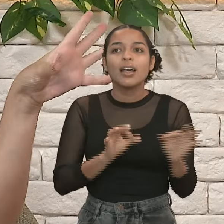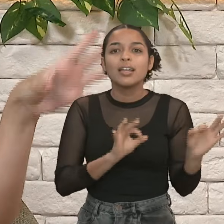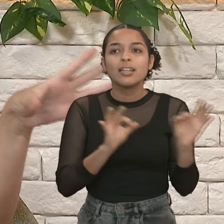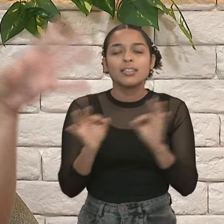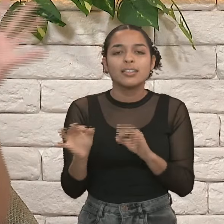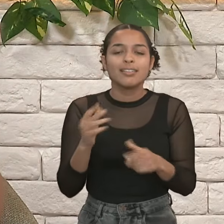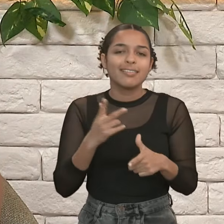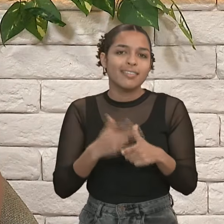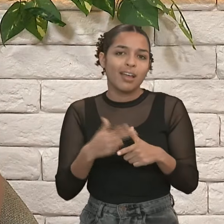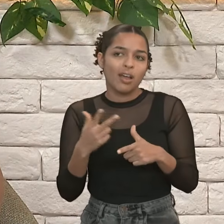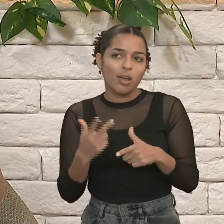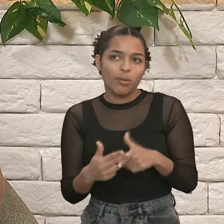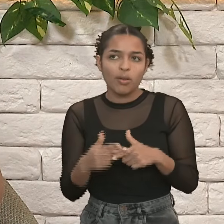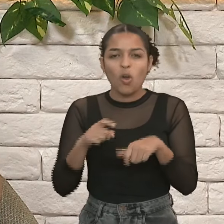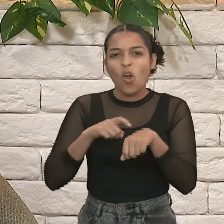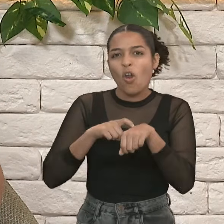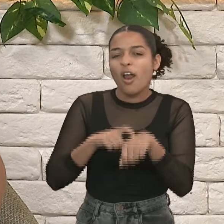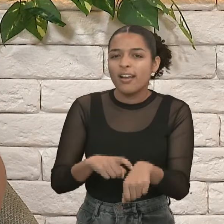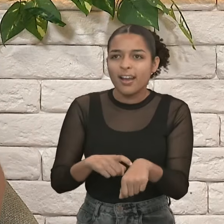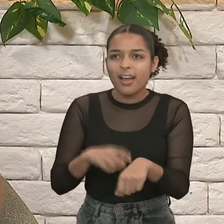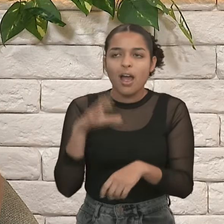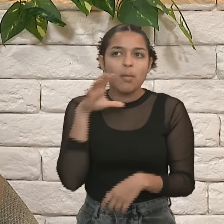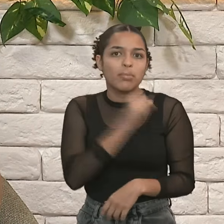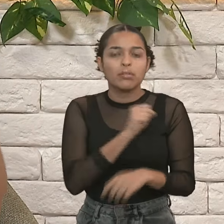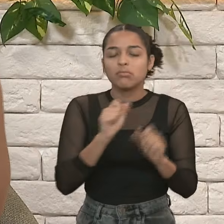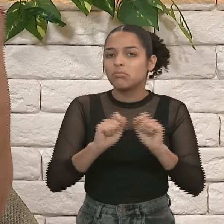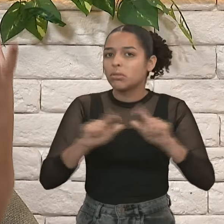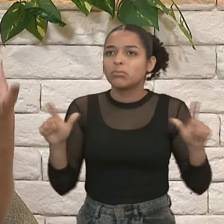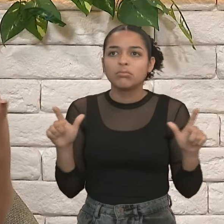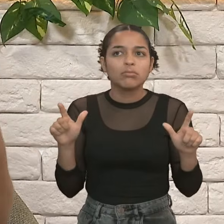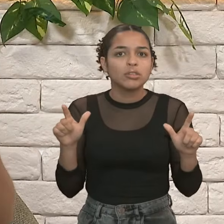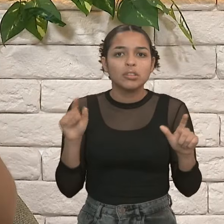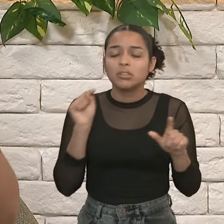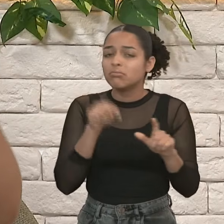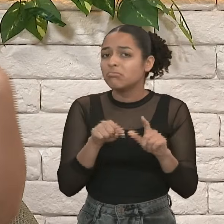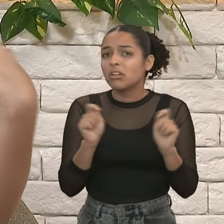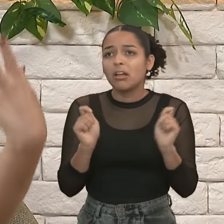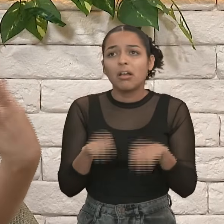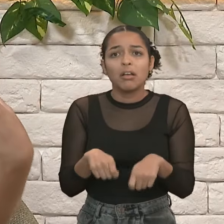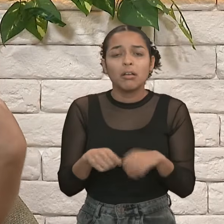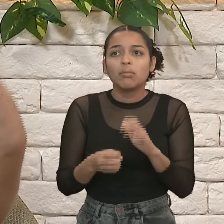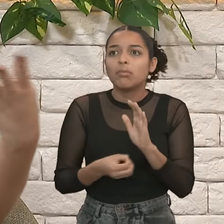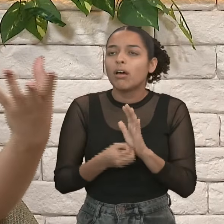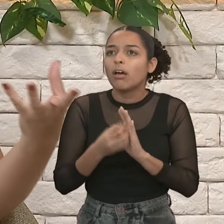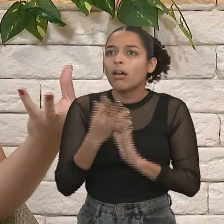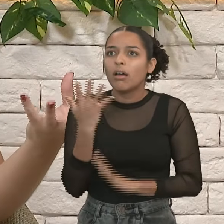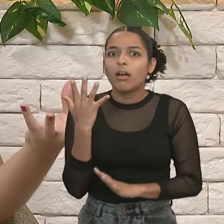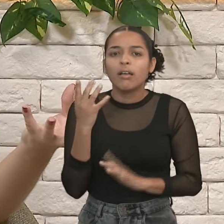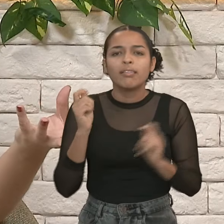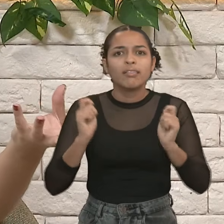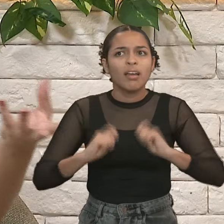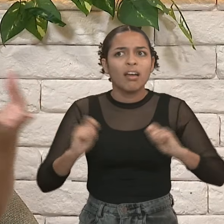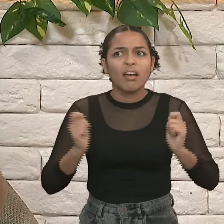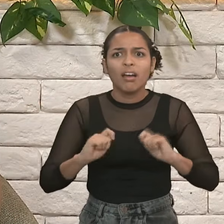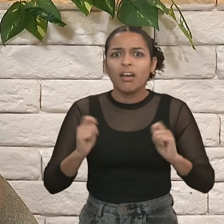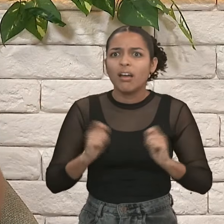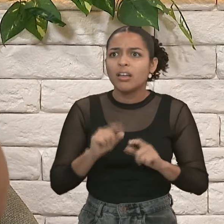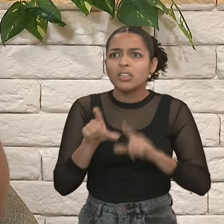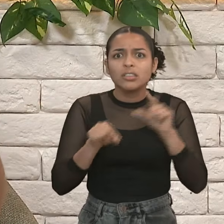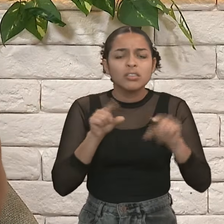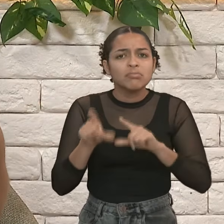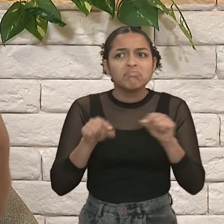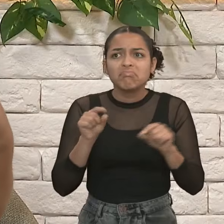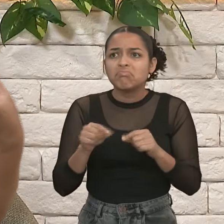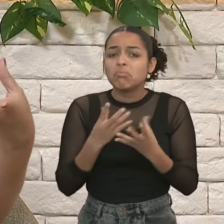ele imediatamente se abre. Ou, por exemplo, a multiplicidade, eu quero assistir um episódio, né? Aquilo que a gente brinca tanto. Eu